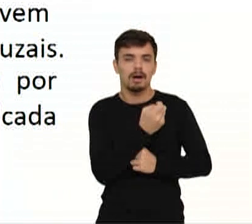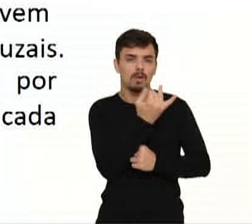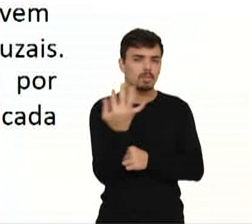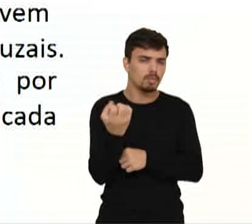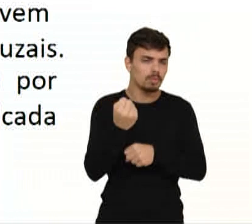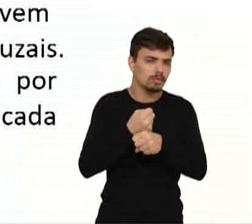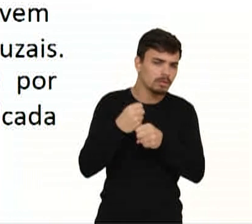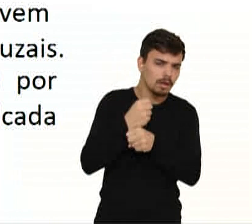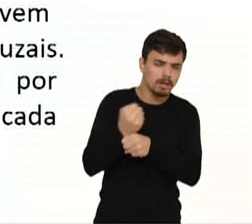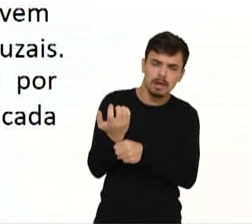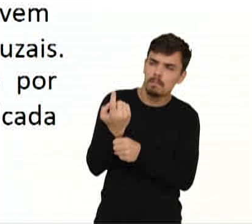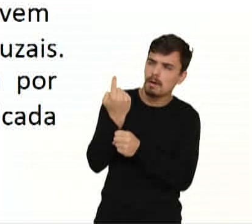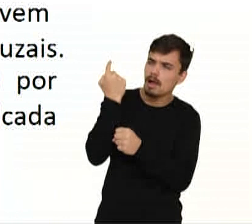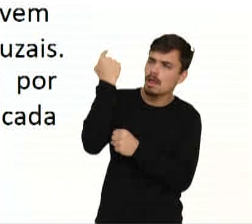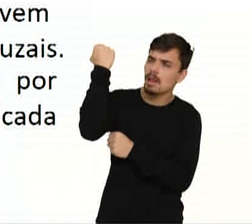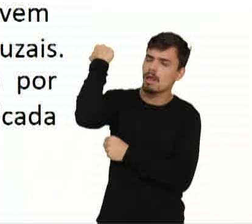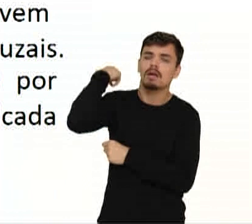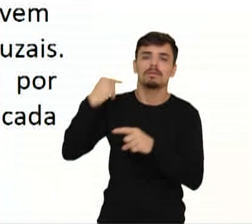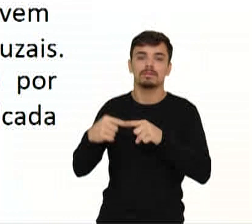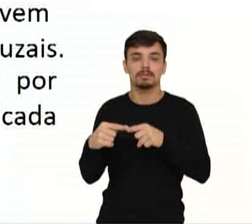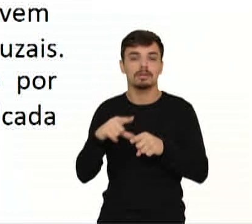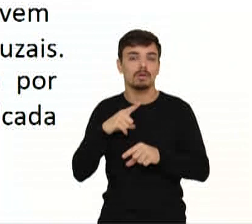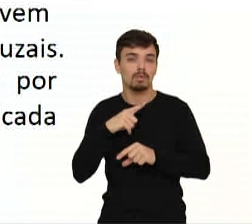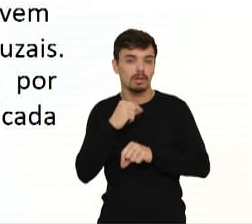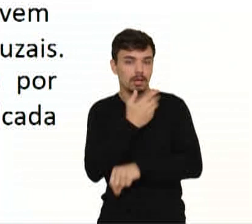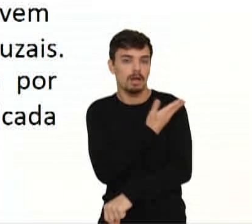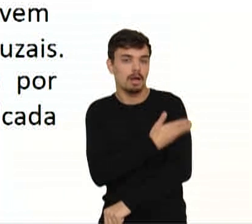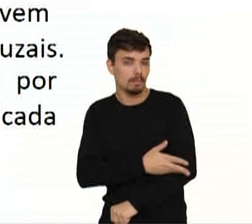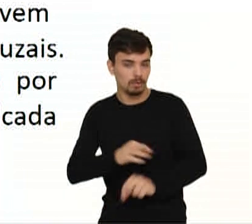amáveis urso-panda tinham hábitos bem diferentes do que tem